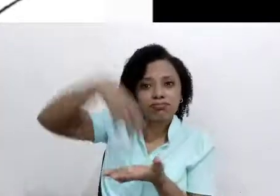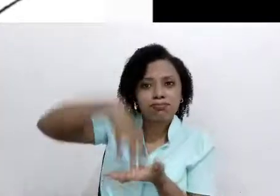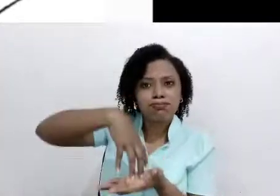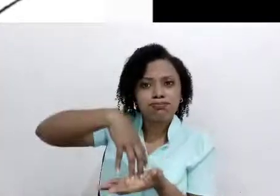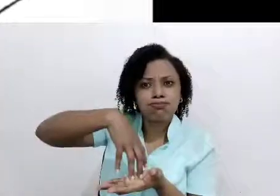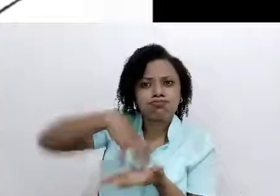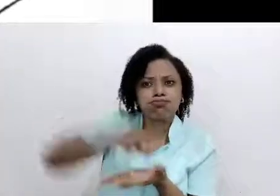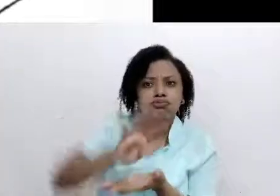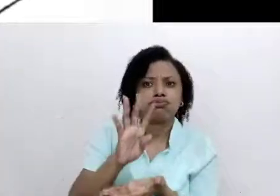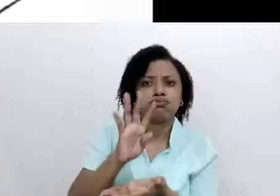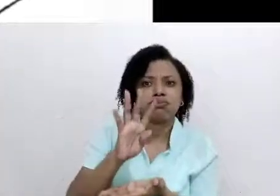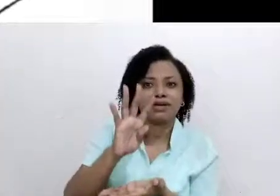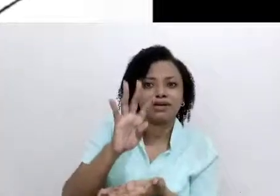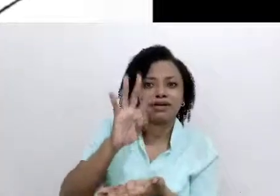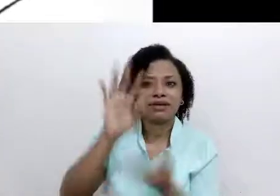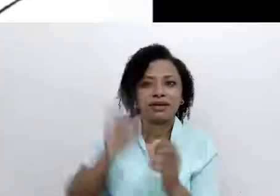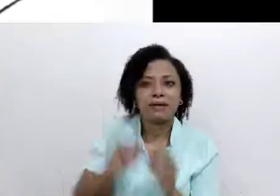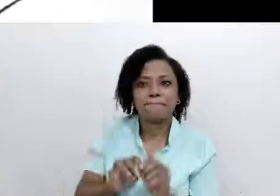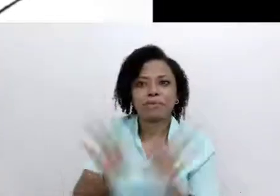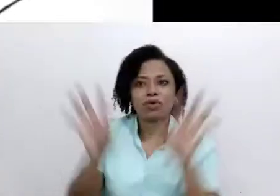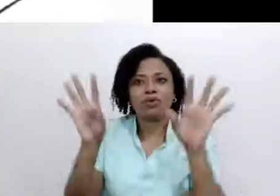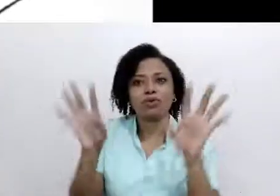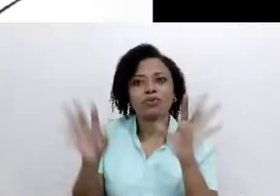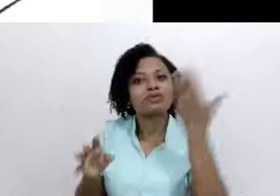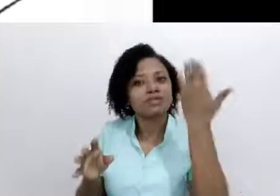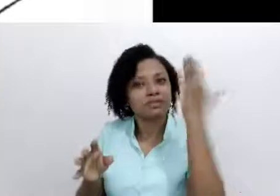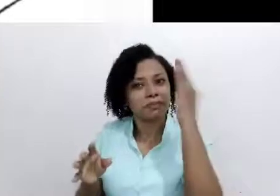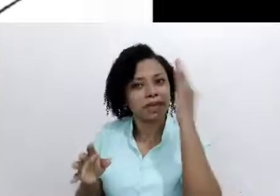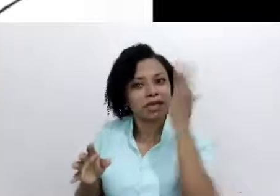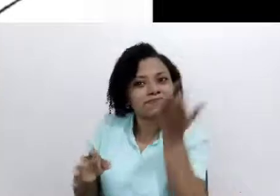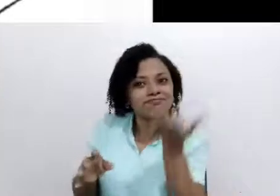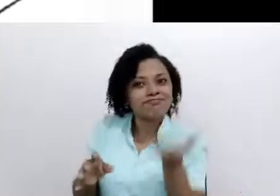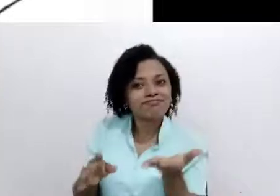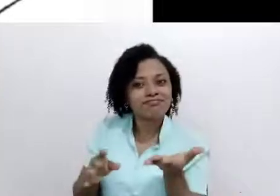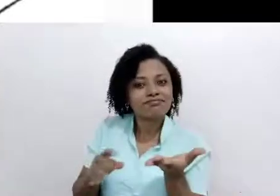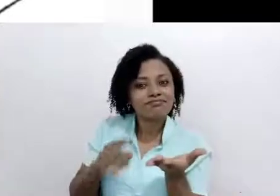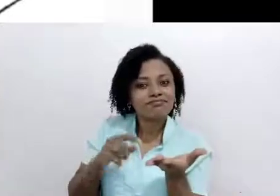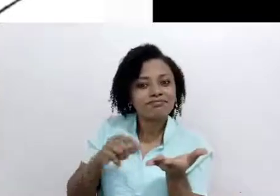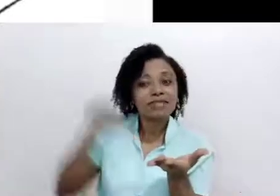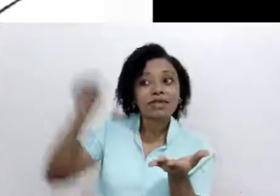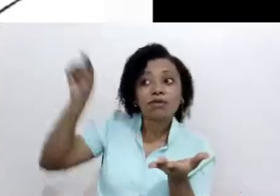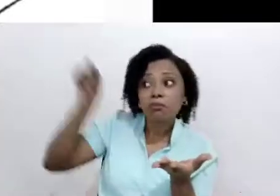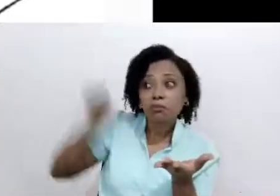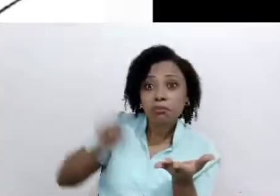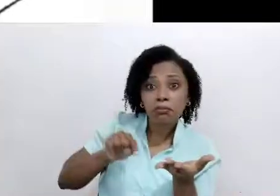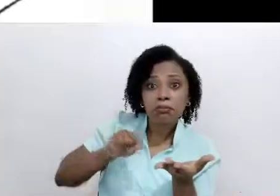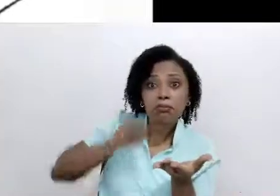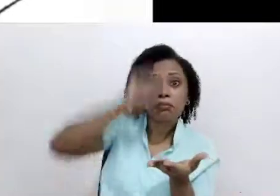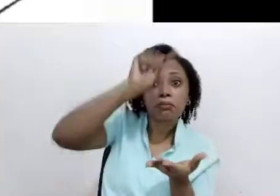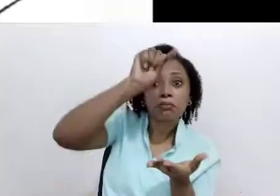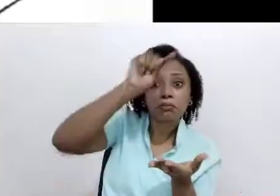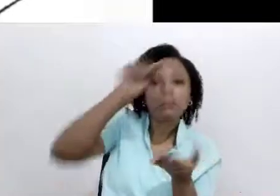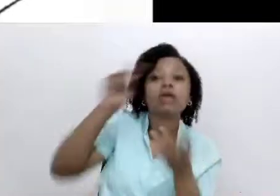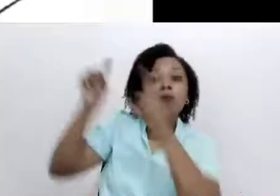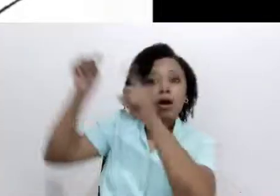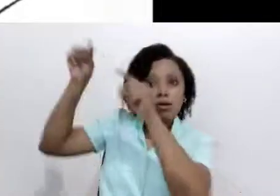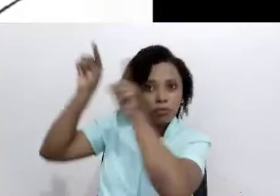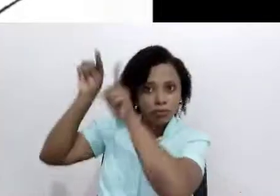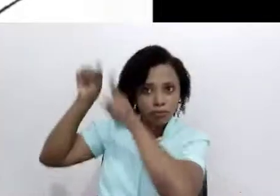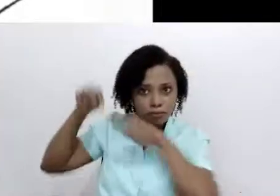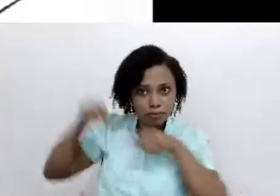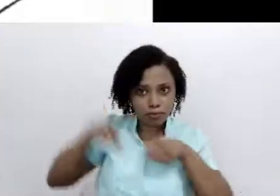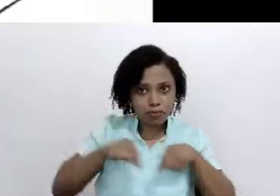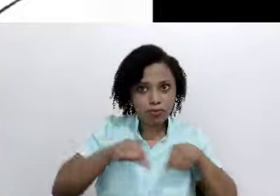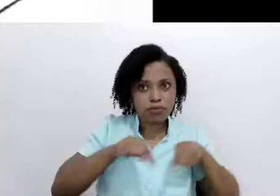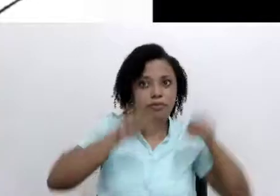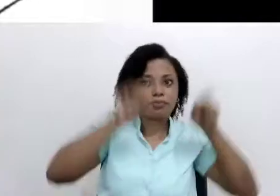luz estão chegando no objeto, eles vão ser refletidos. Se todos estão chegando paralelo, todos vão ser